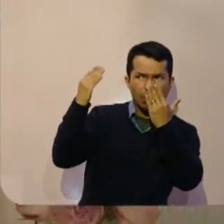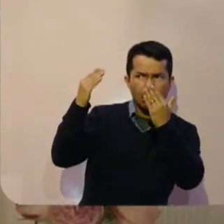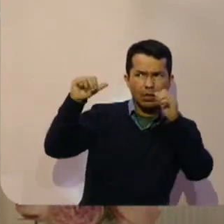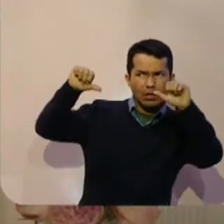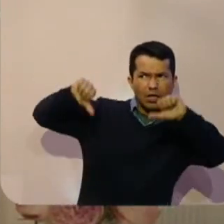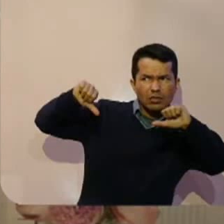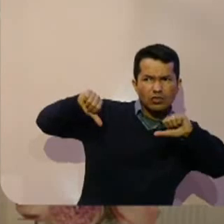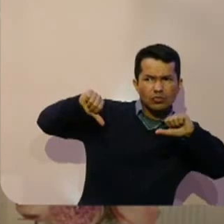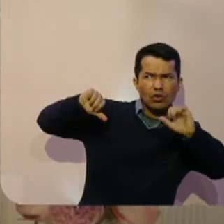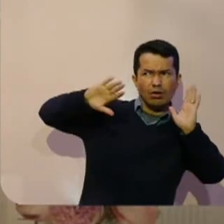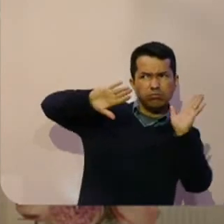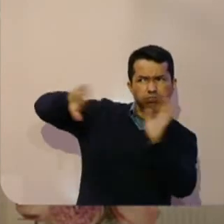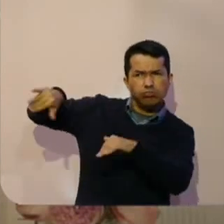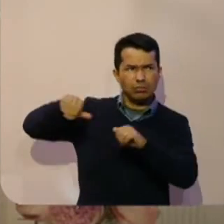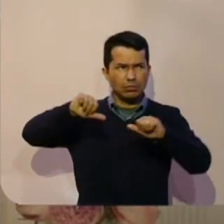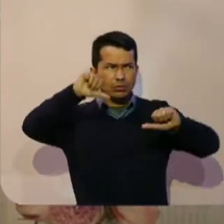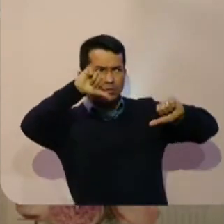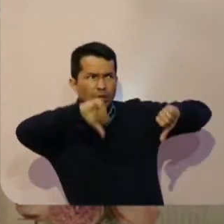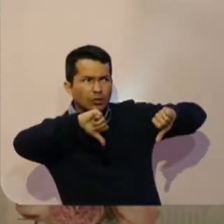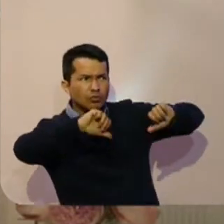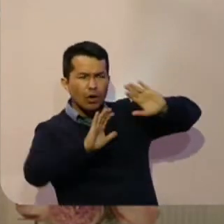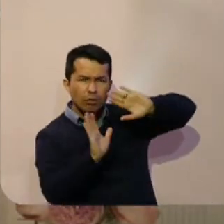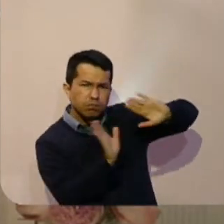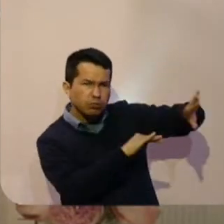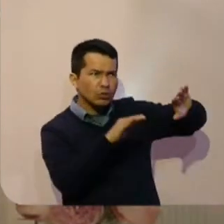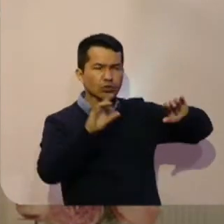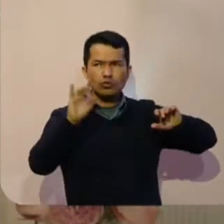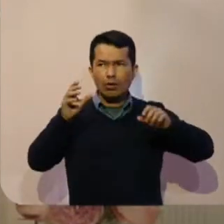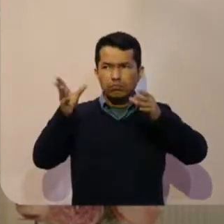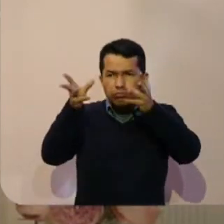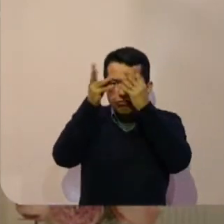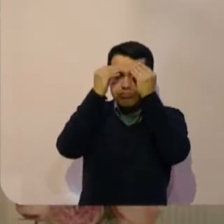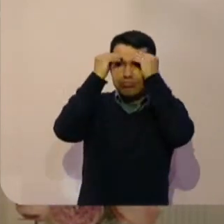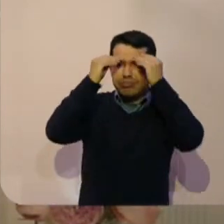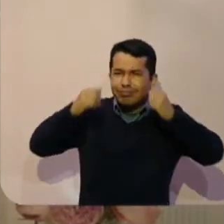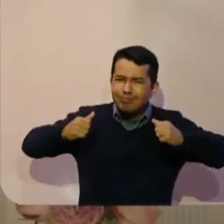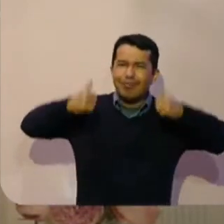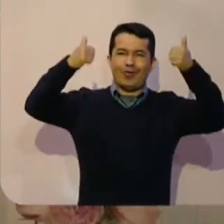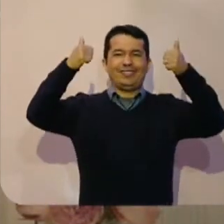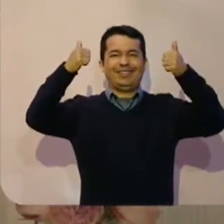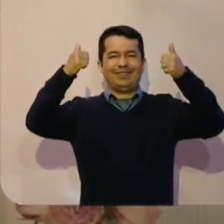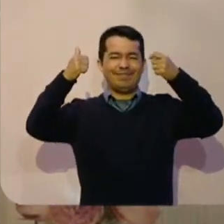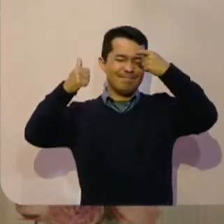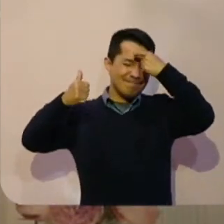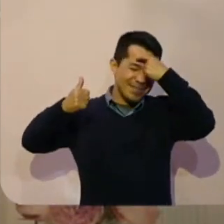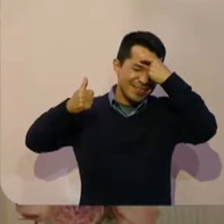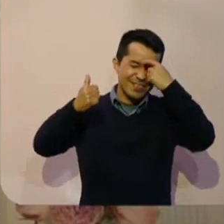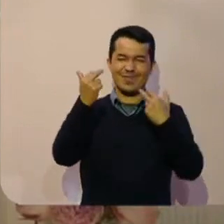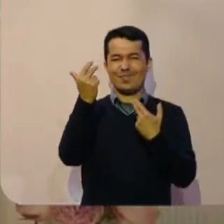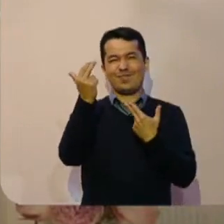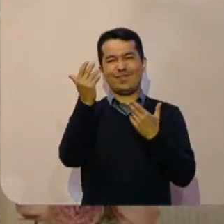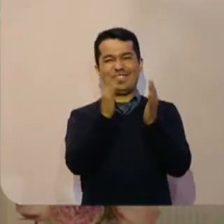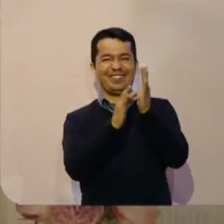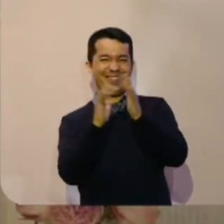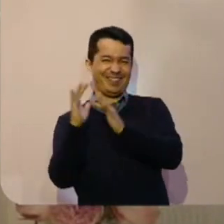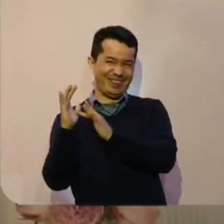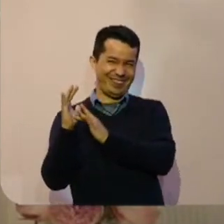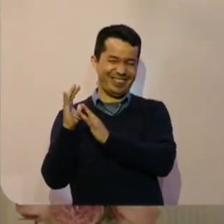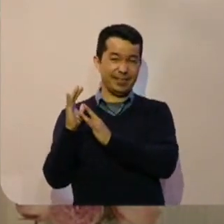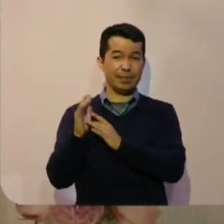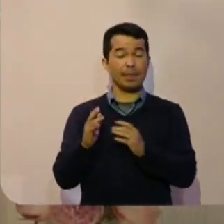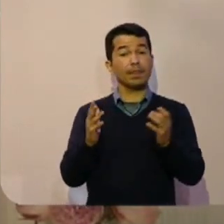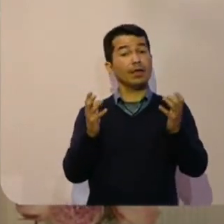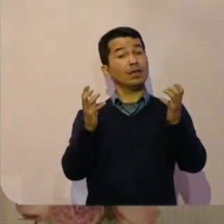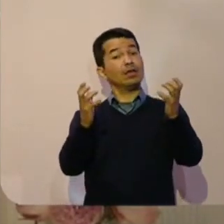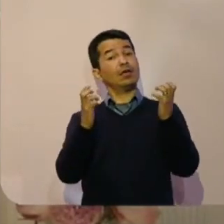graça na sua mente. E tenha, de fato, a mente de Jesus. Eu queria orar por você,